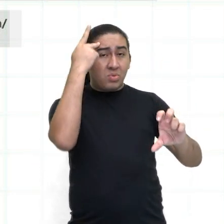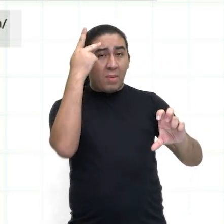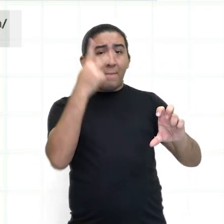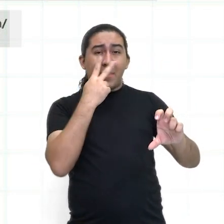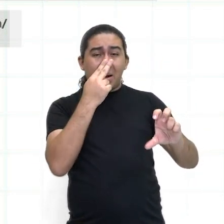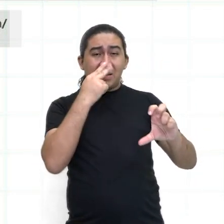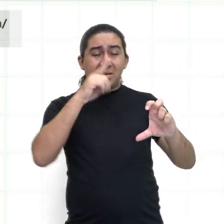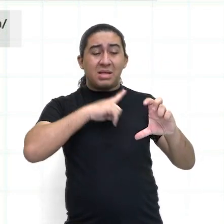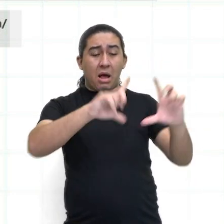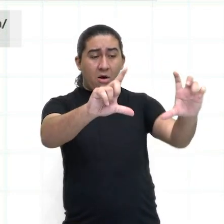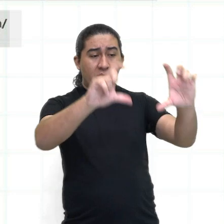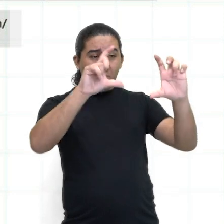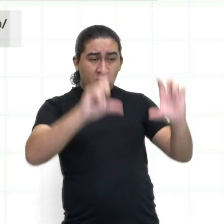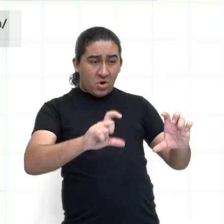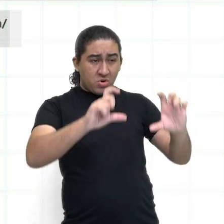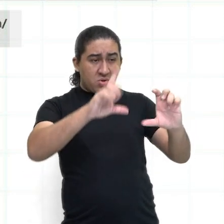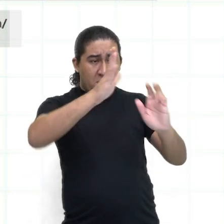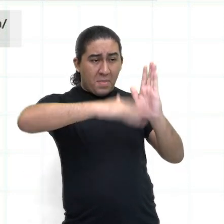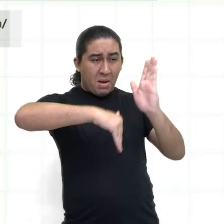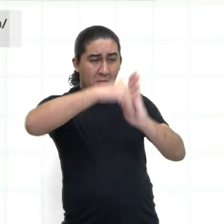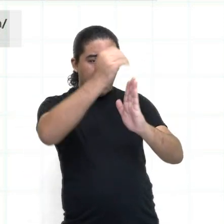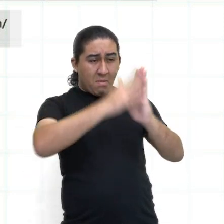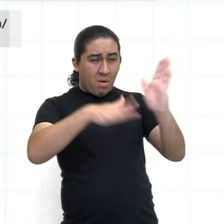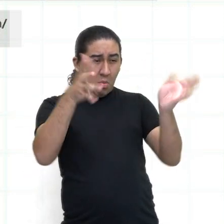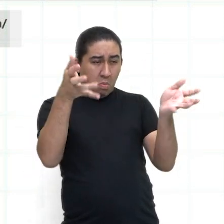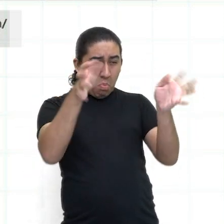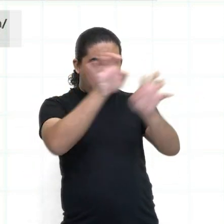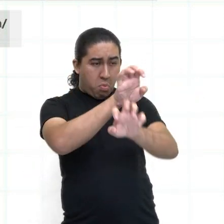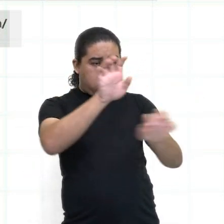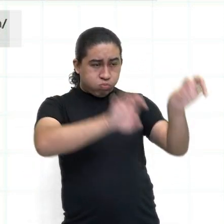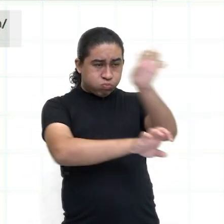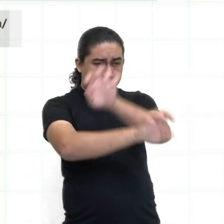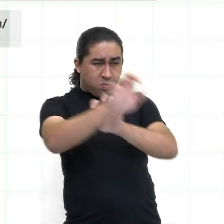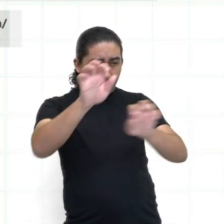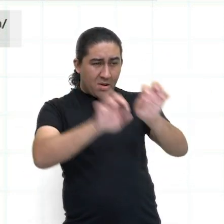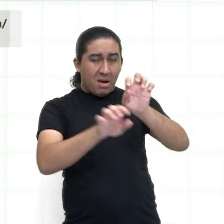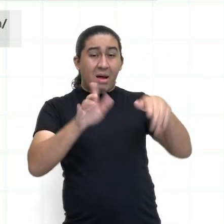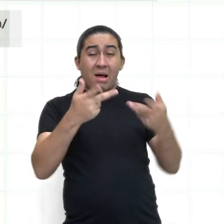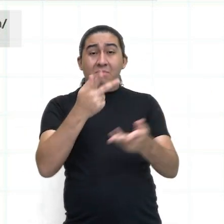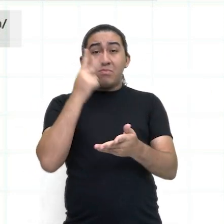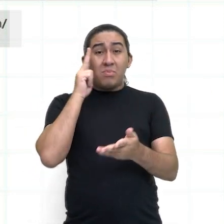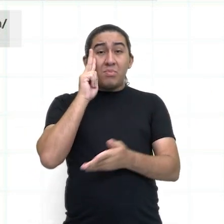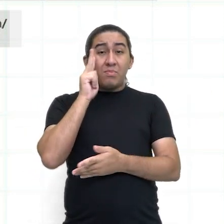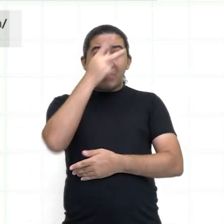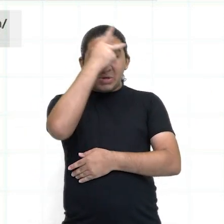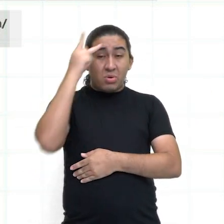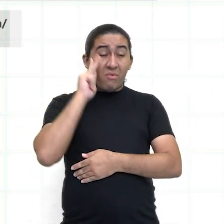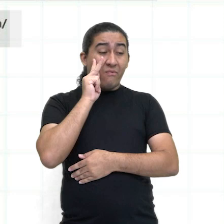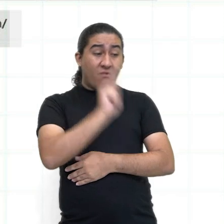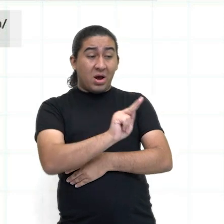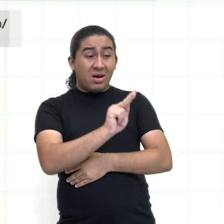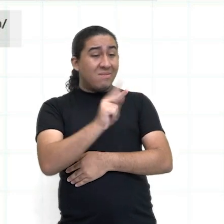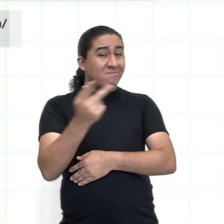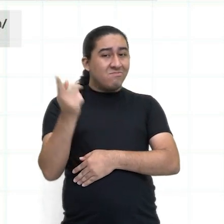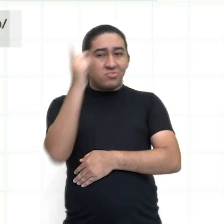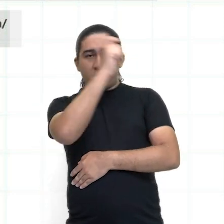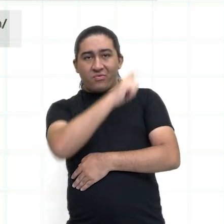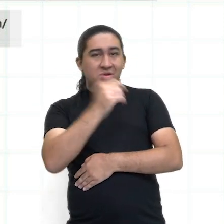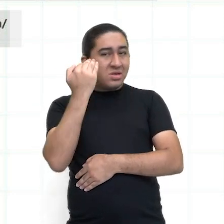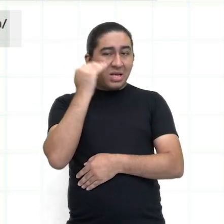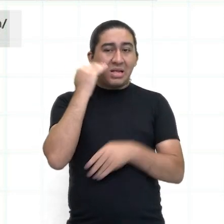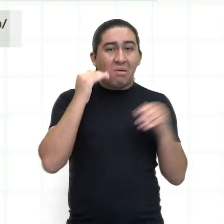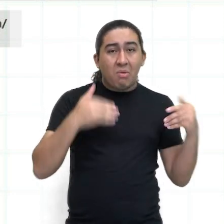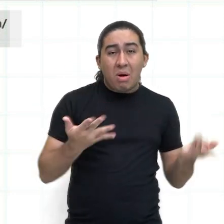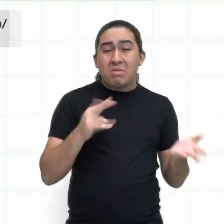certo? Então, é chamado de cubismo analítico. O público não consegue mais reconhecer, e aí os artistas